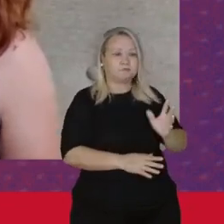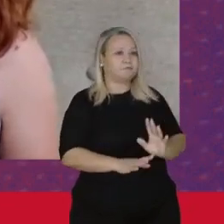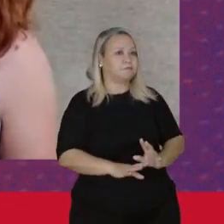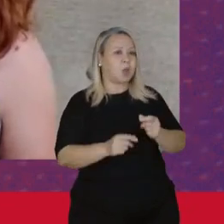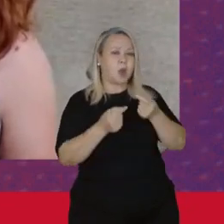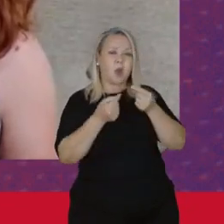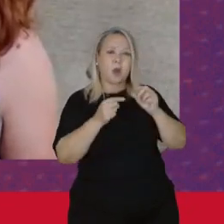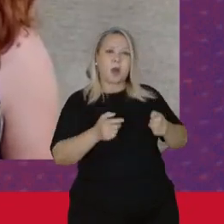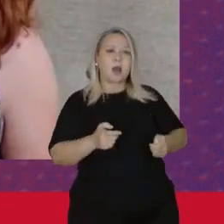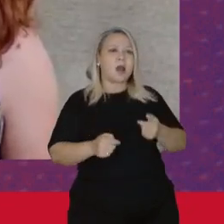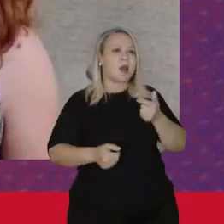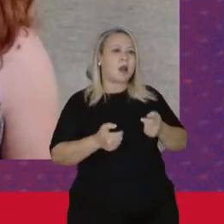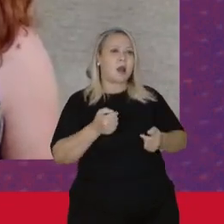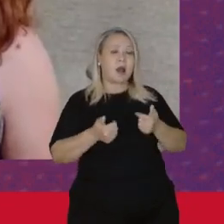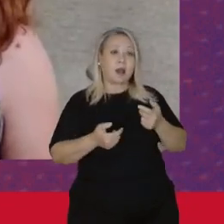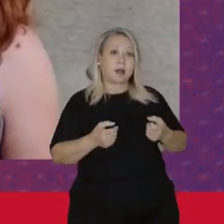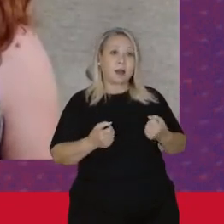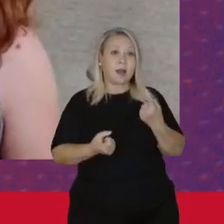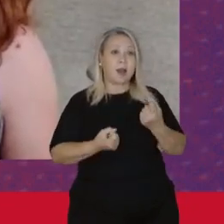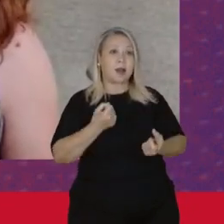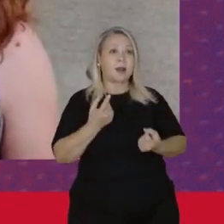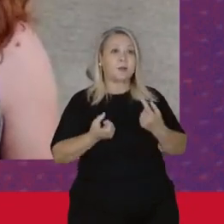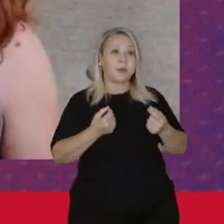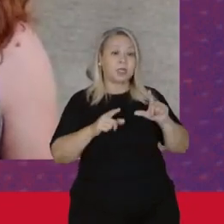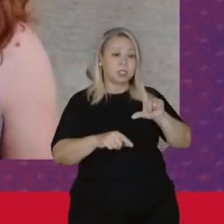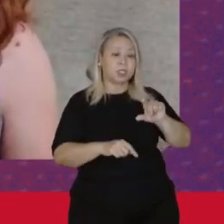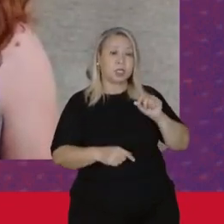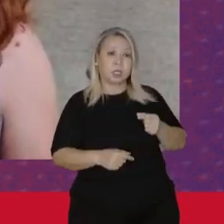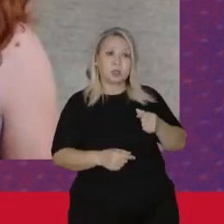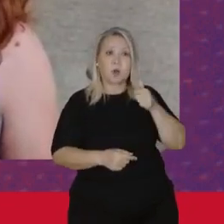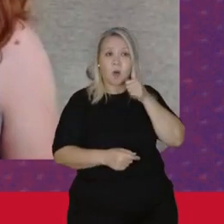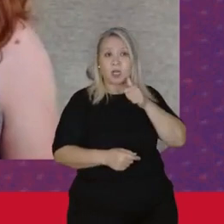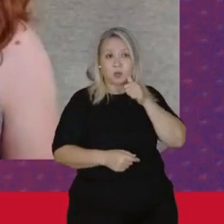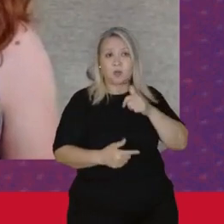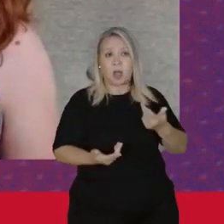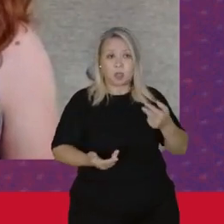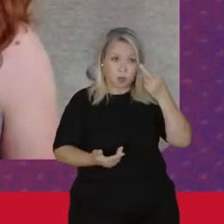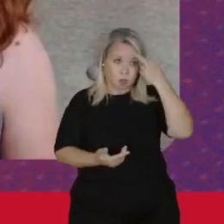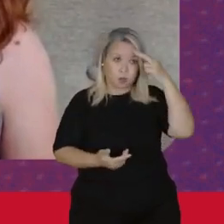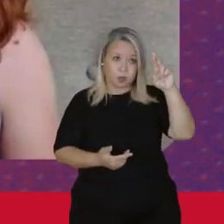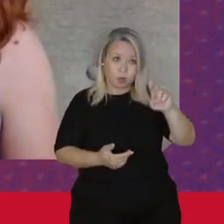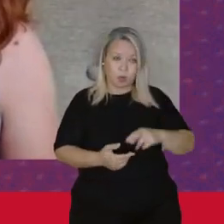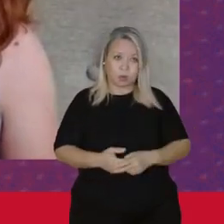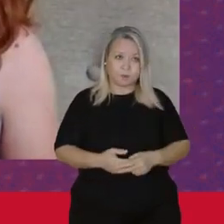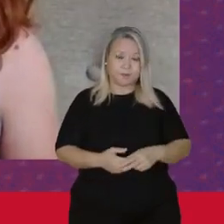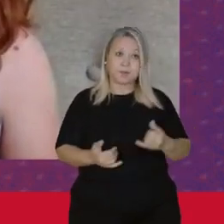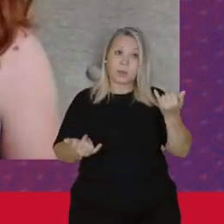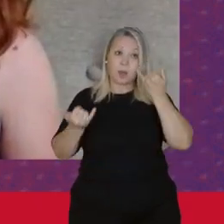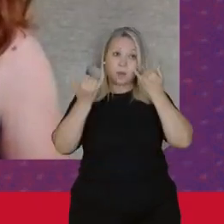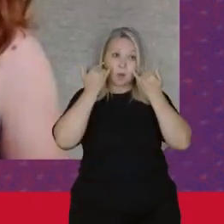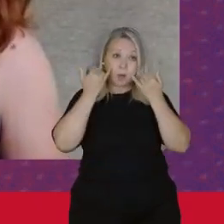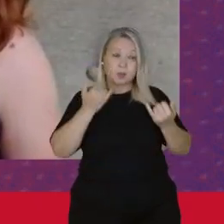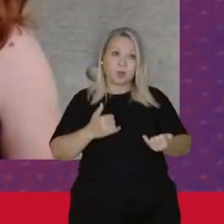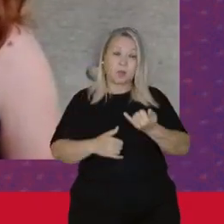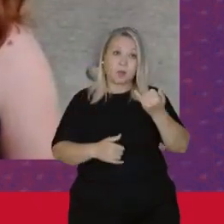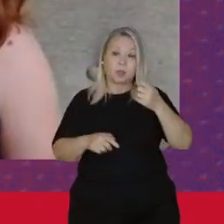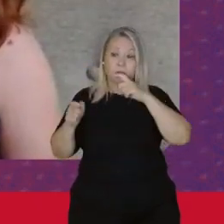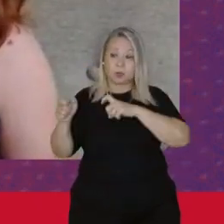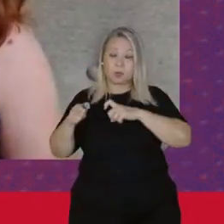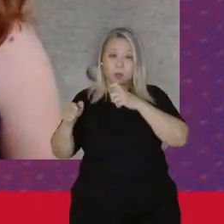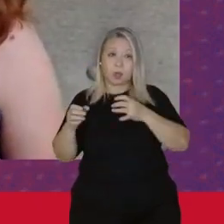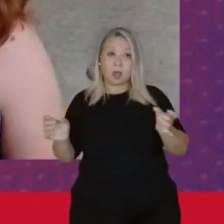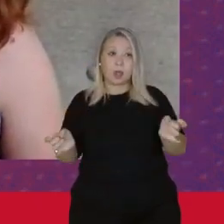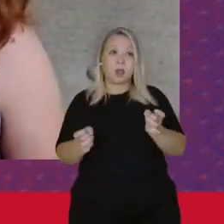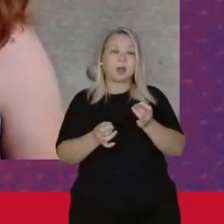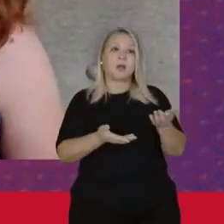como sucessoras, né, daquela atividade rural, da propriedade fundiária. Então, um outro dado importante que o Censo Agropecuário trouxe para a